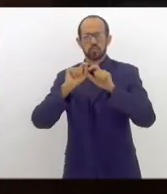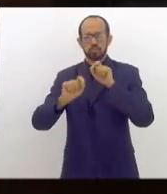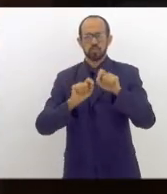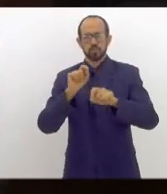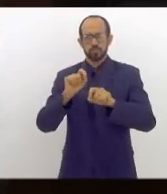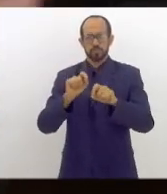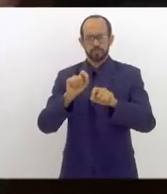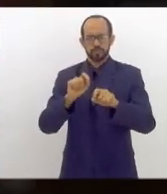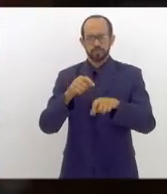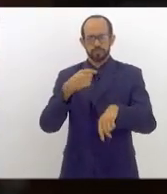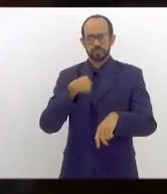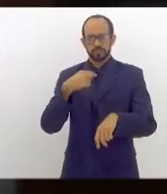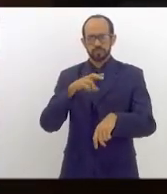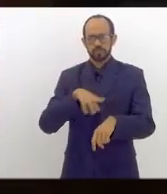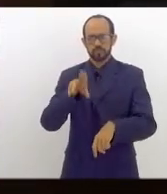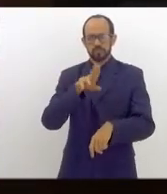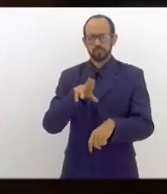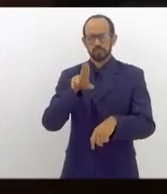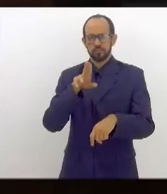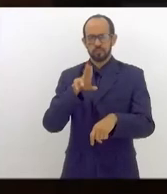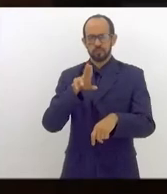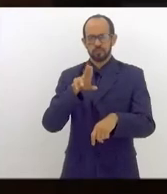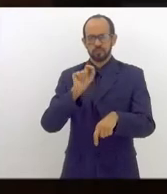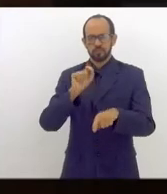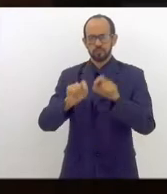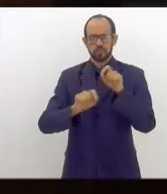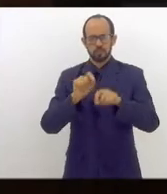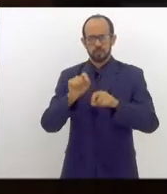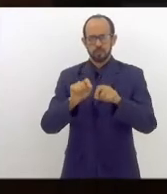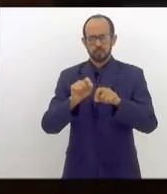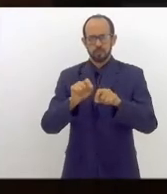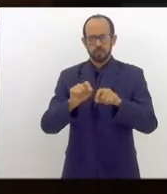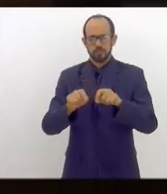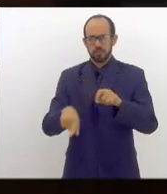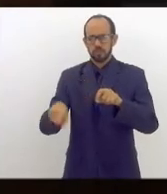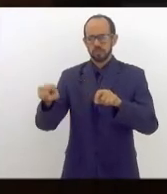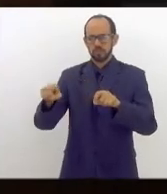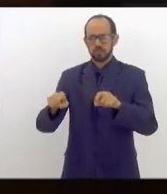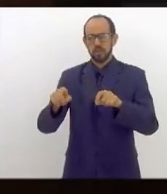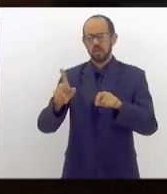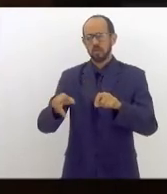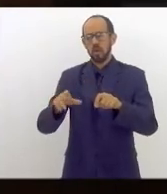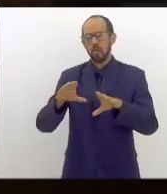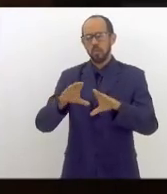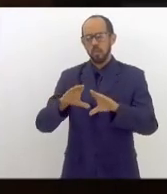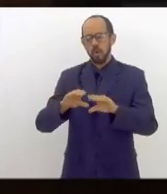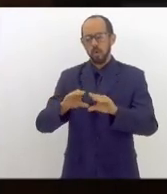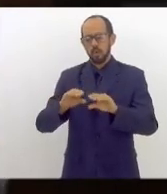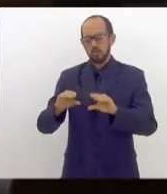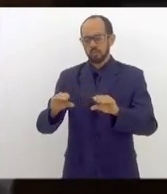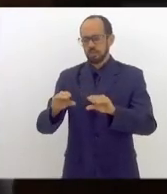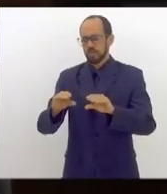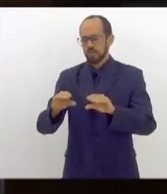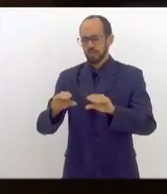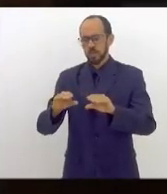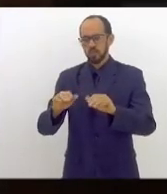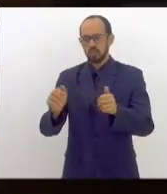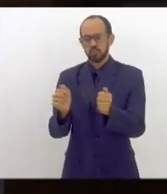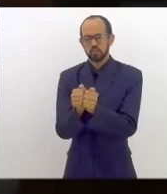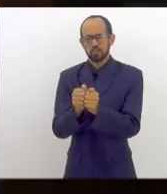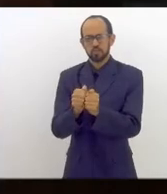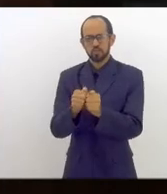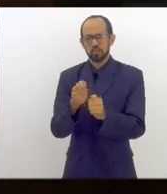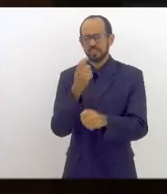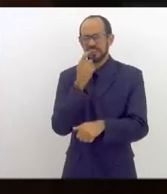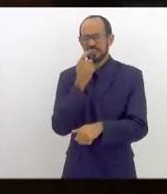utilizo isso que sempre é usado vossa excelência é sempre um algodão entre cristais vossa excelência tá sempre fazendo essa interface